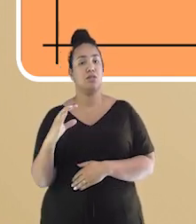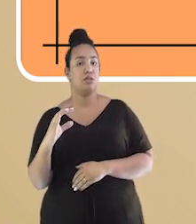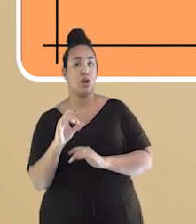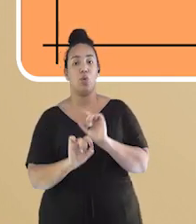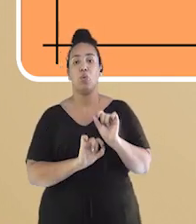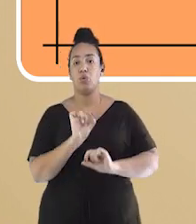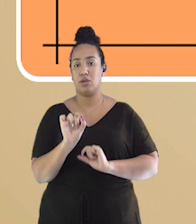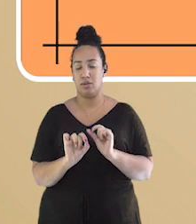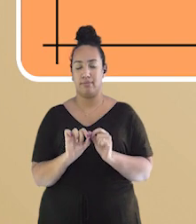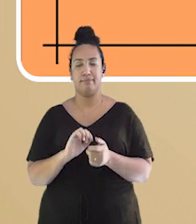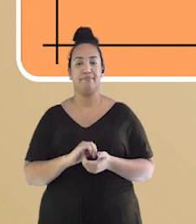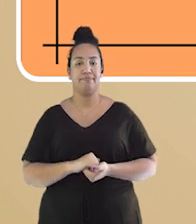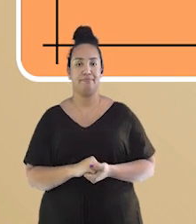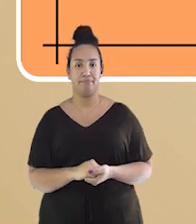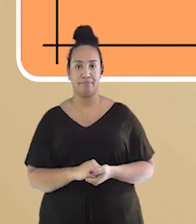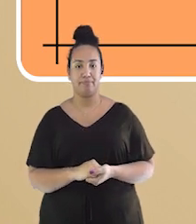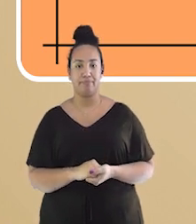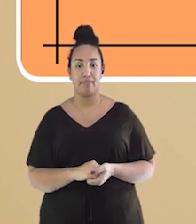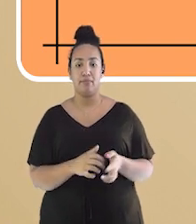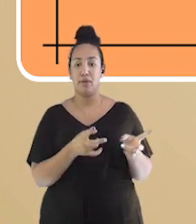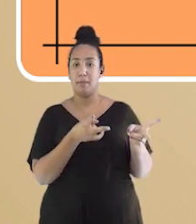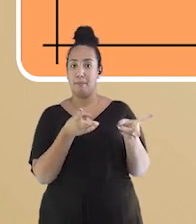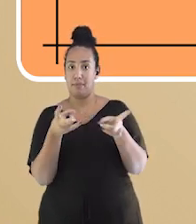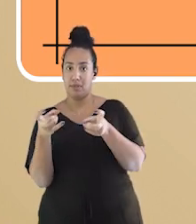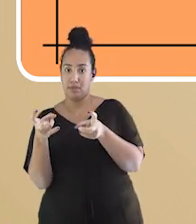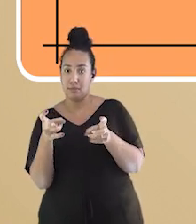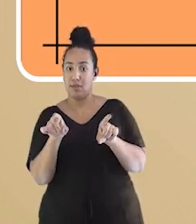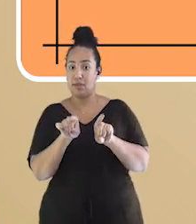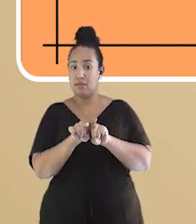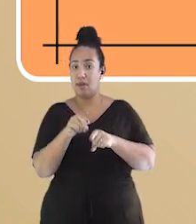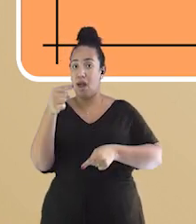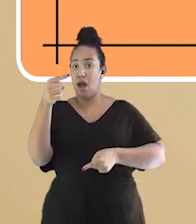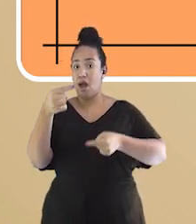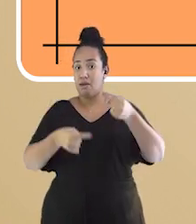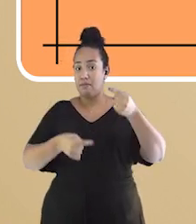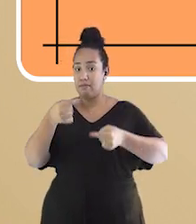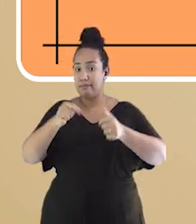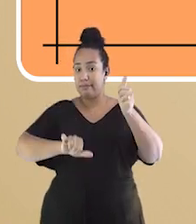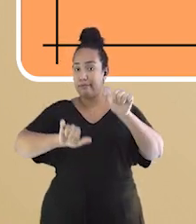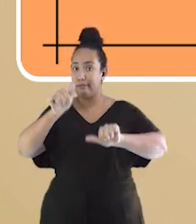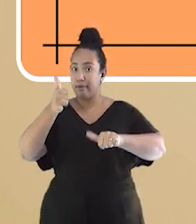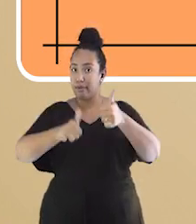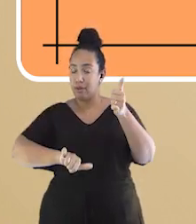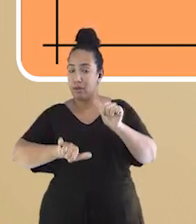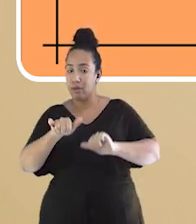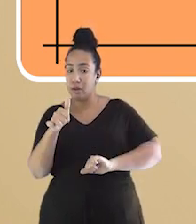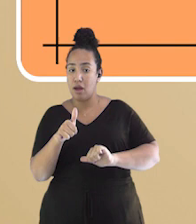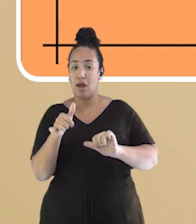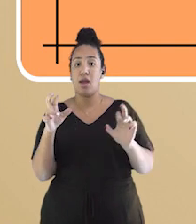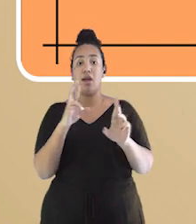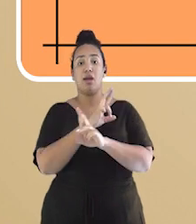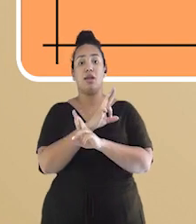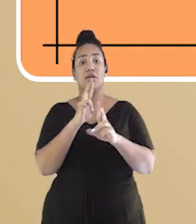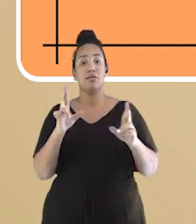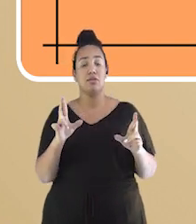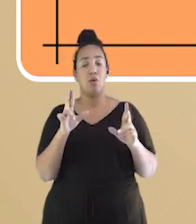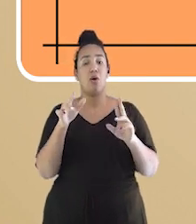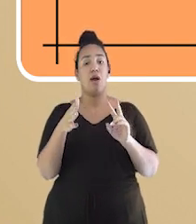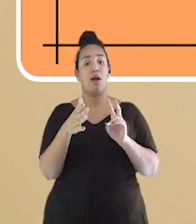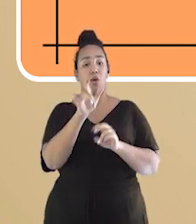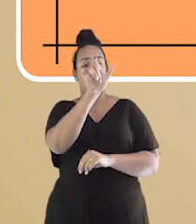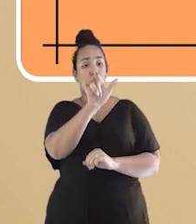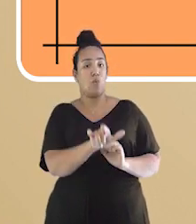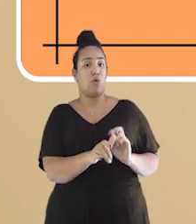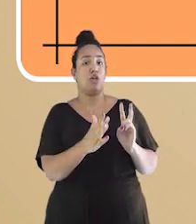BNCC: identificar e analisar as políticas oficiais com relação ao indígena durante o Império, e tem